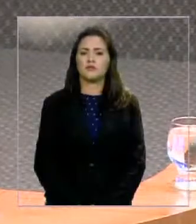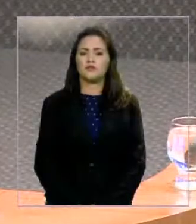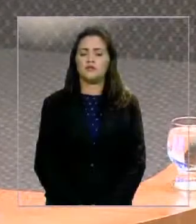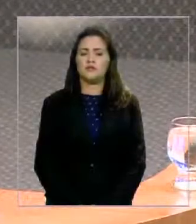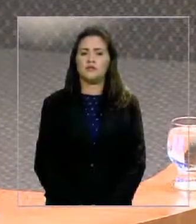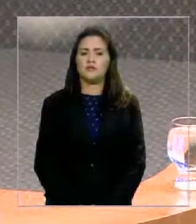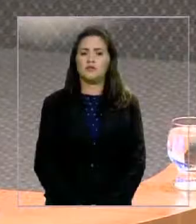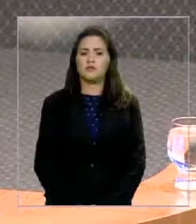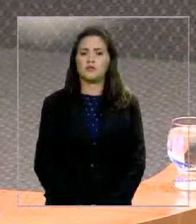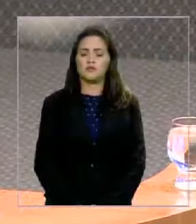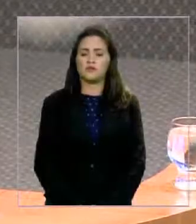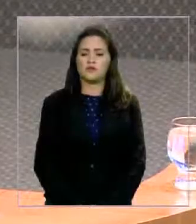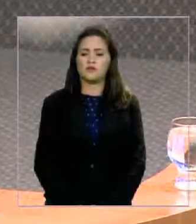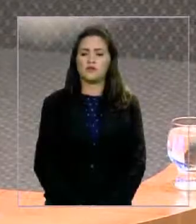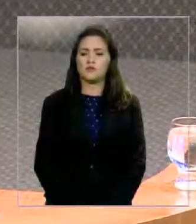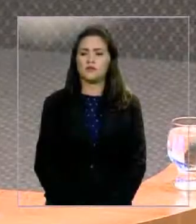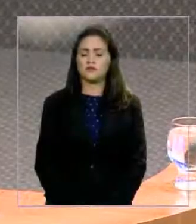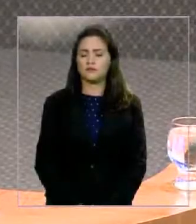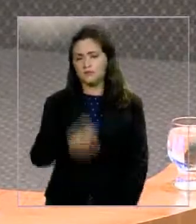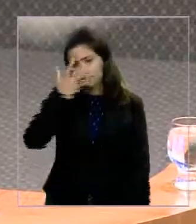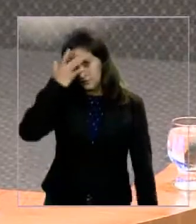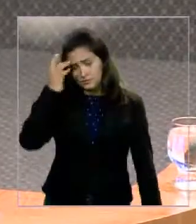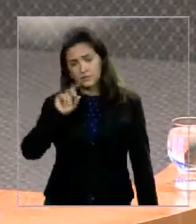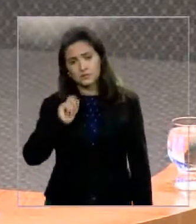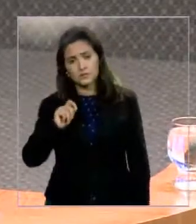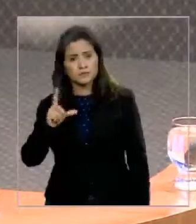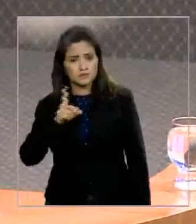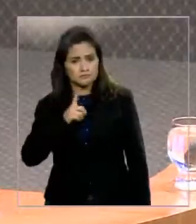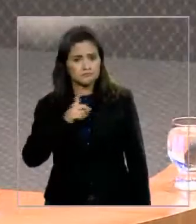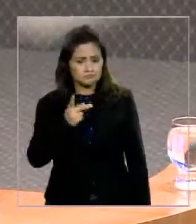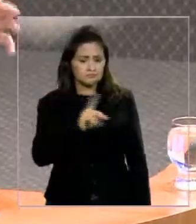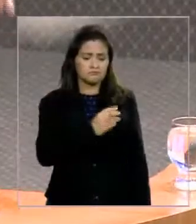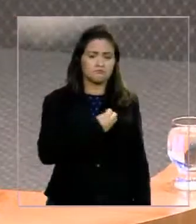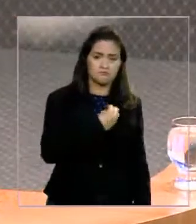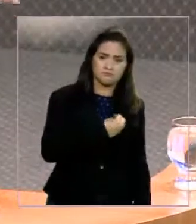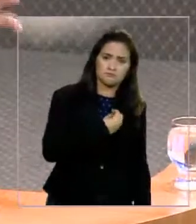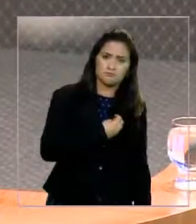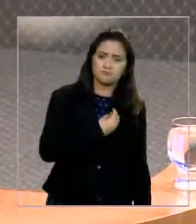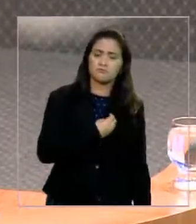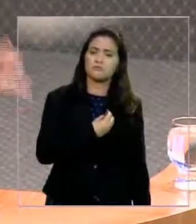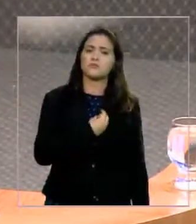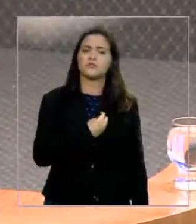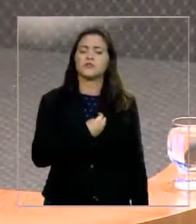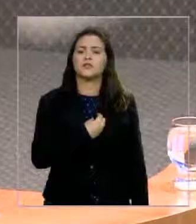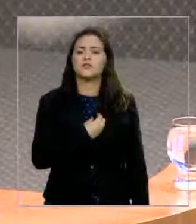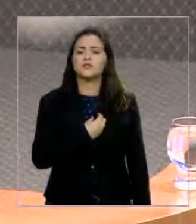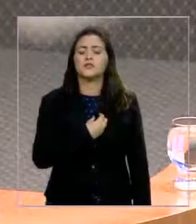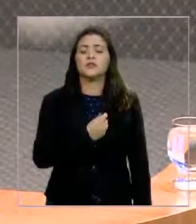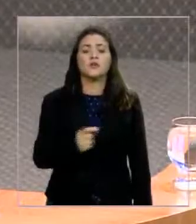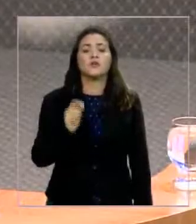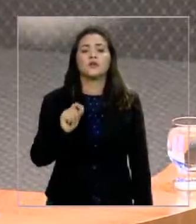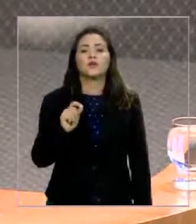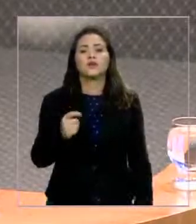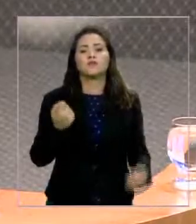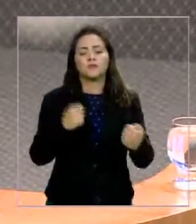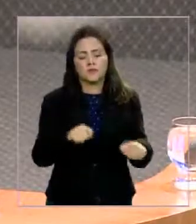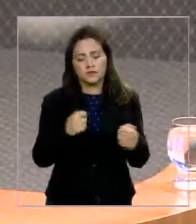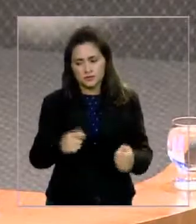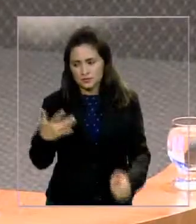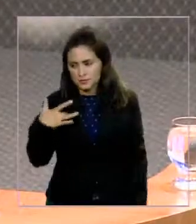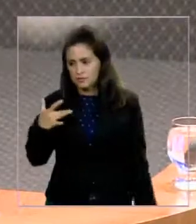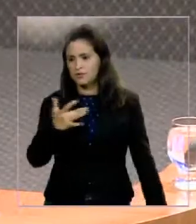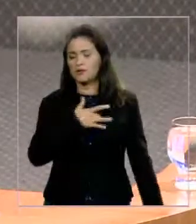têm, no seu dia a dia, na busca e na necessidade da saúde pública. E qual